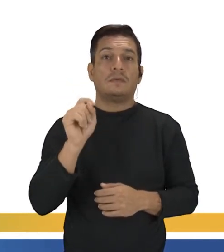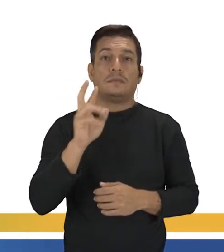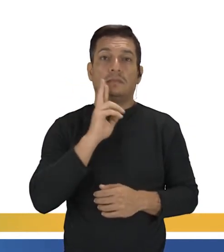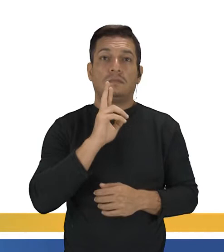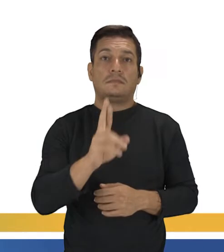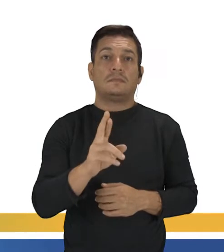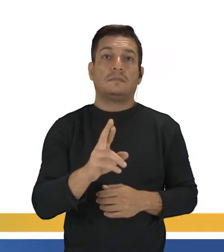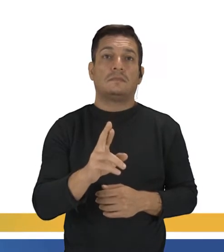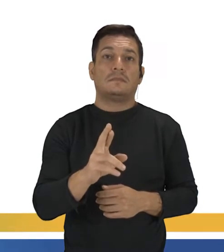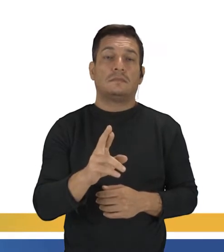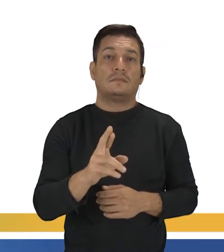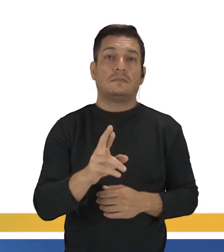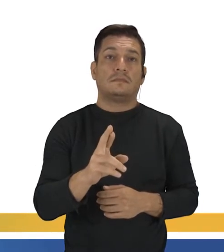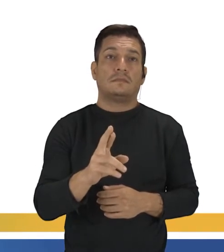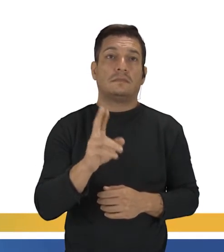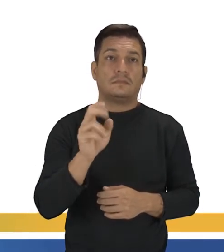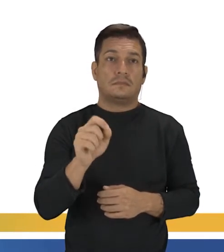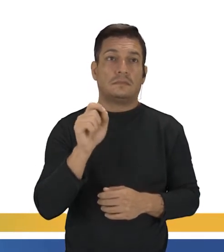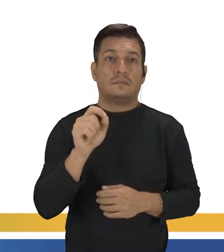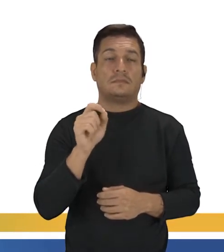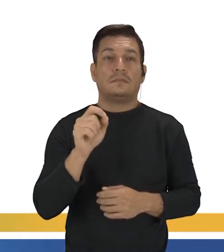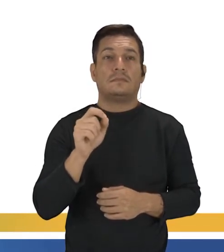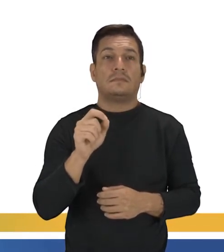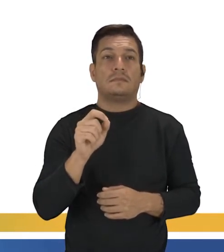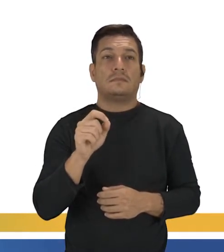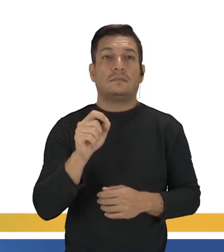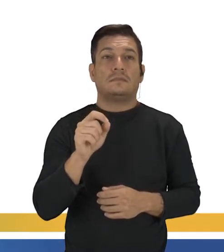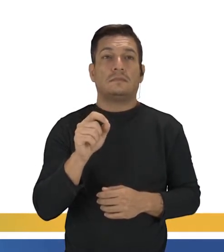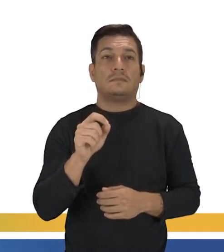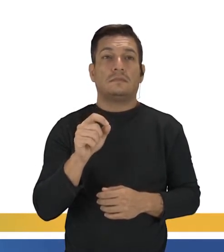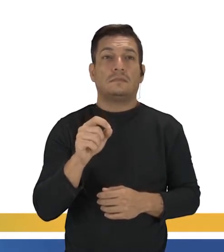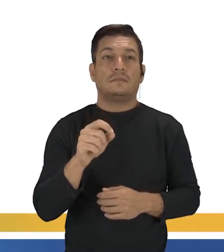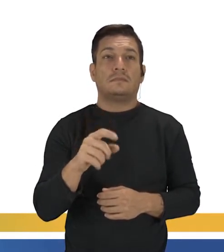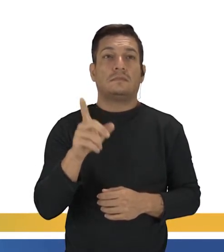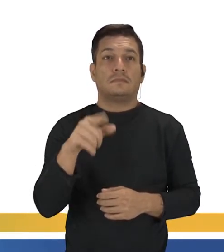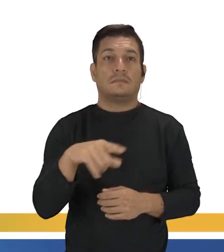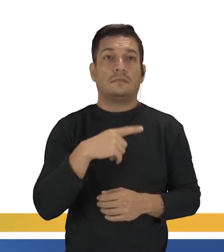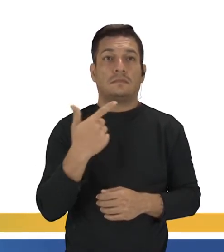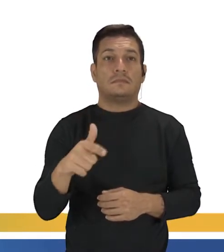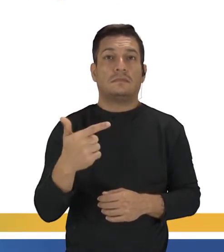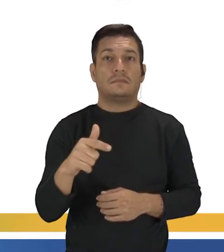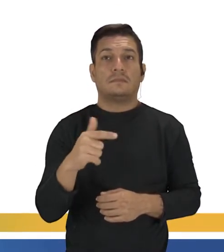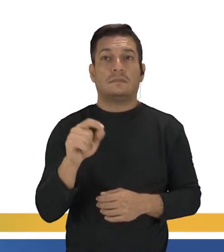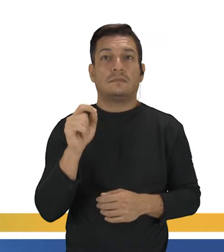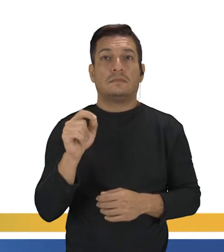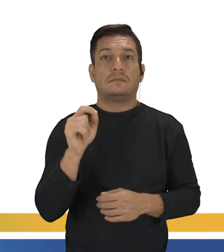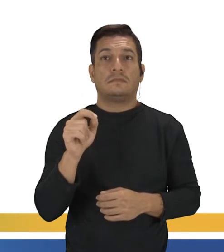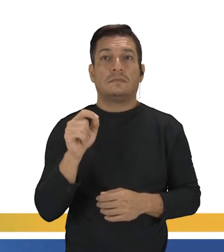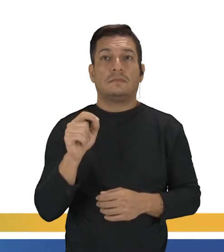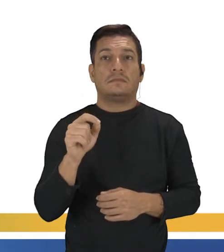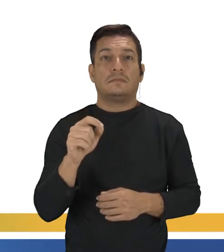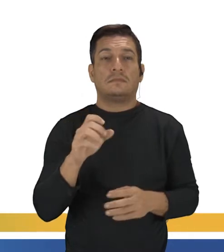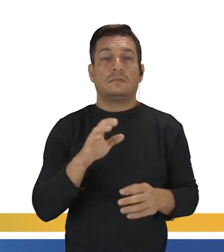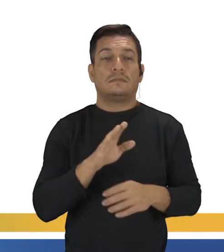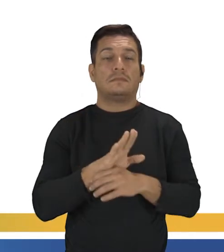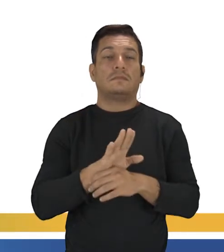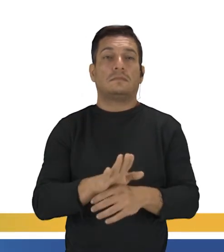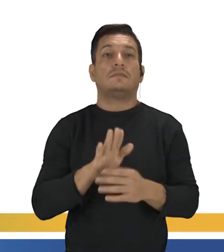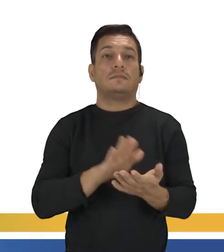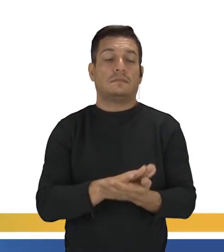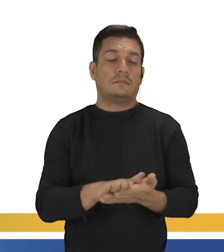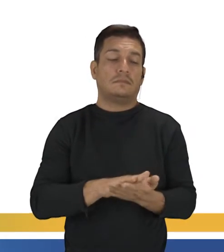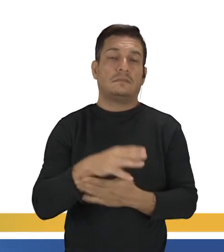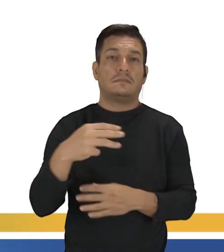a resposta, que é exatamente o quê? Aqueles que realmente não fizeram, ó, reforço nenhuma das